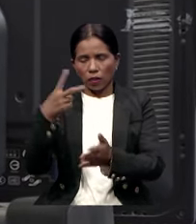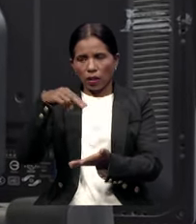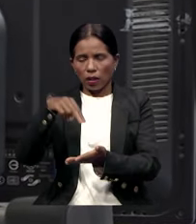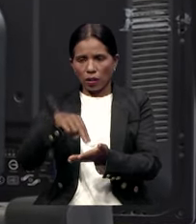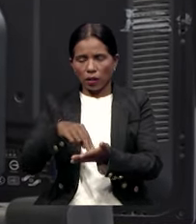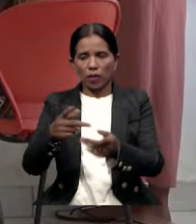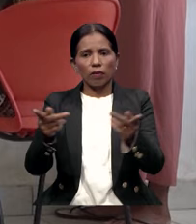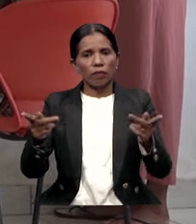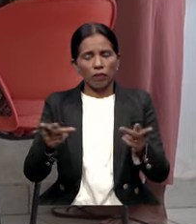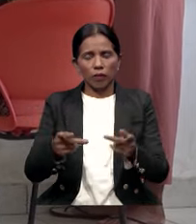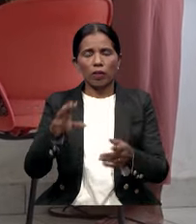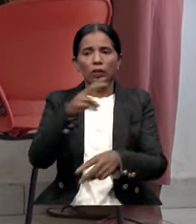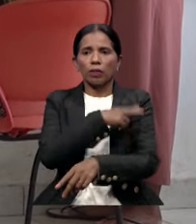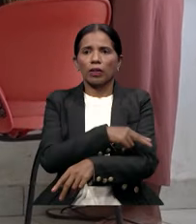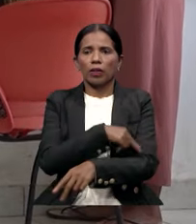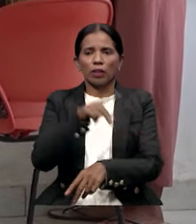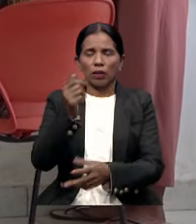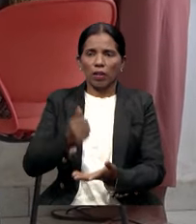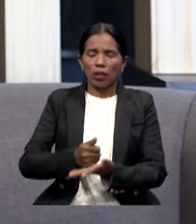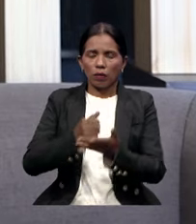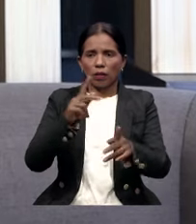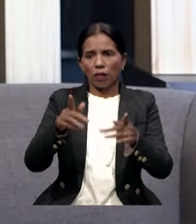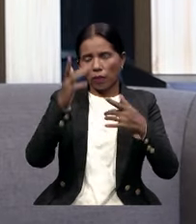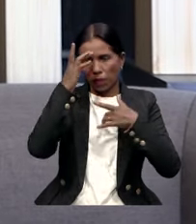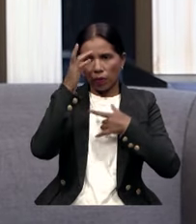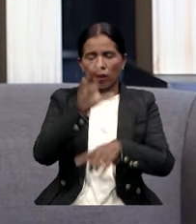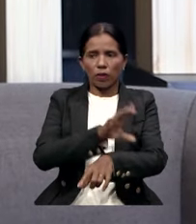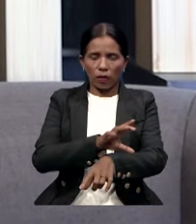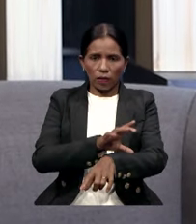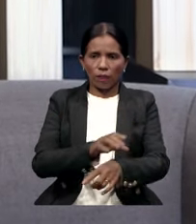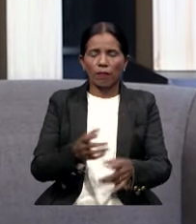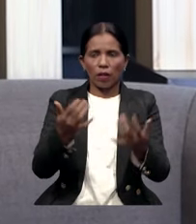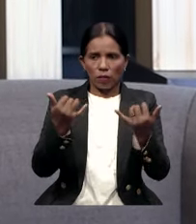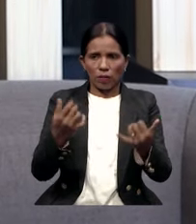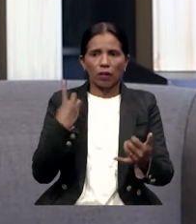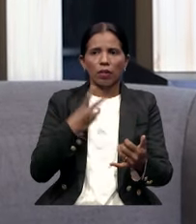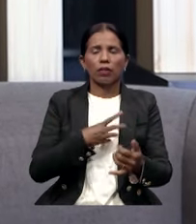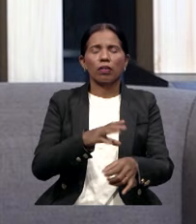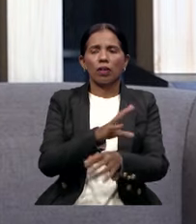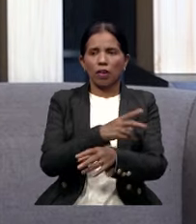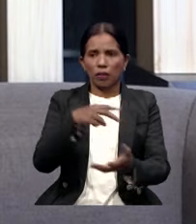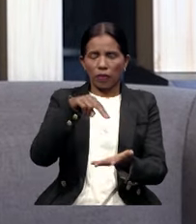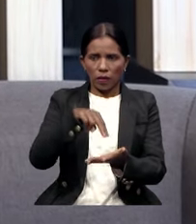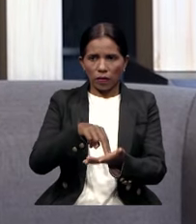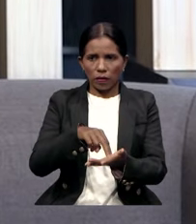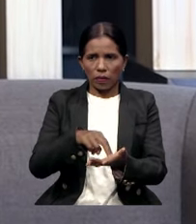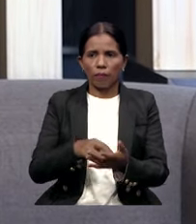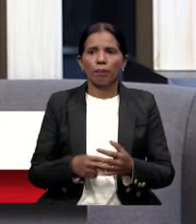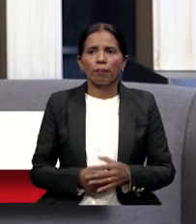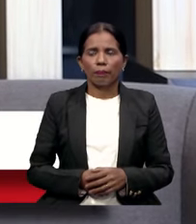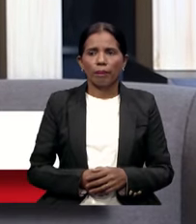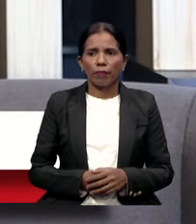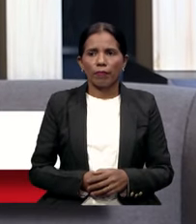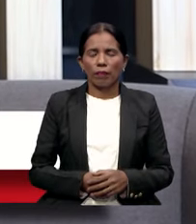Centro Oncologia, o de bela atende paciente moras cancro. E horas ne redamos centro cardíaco hariona, ne, terciários.